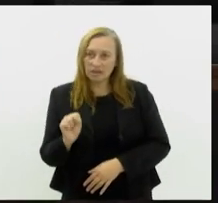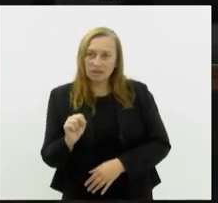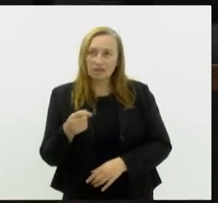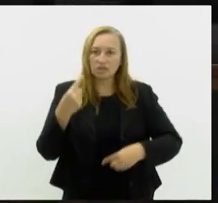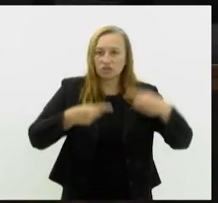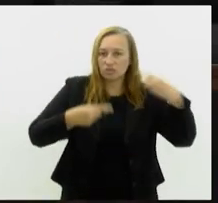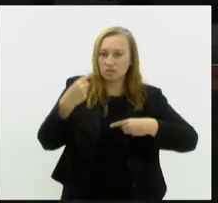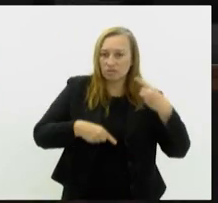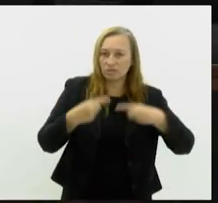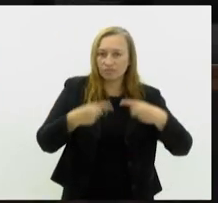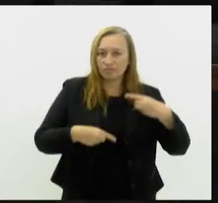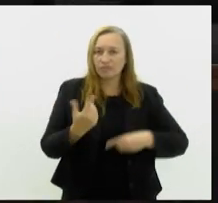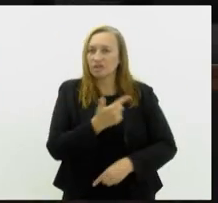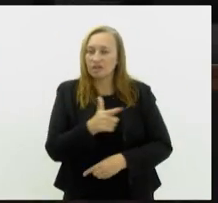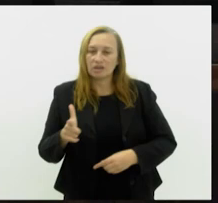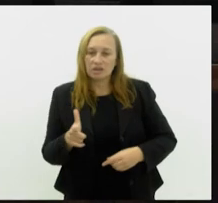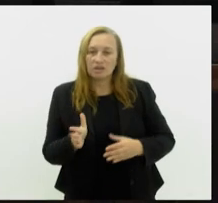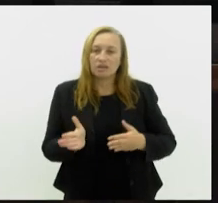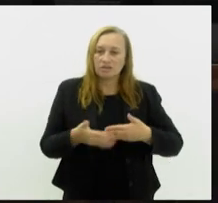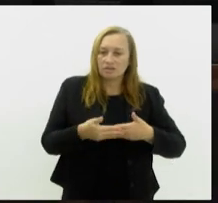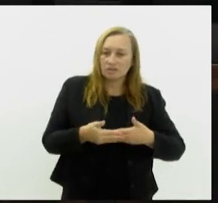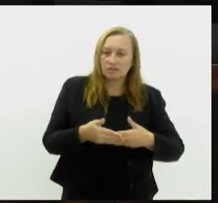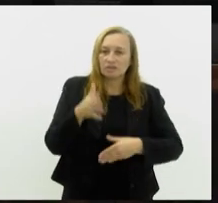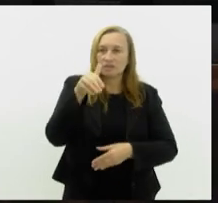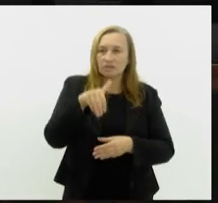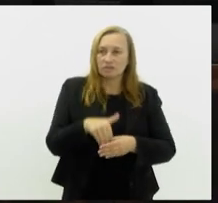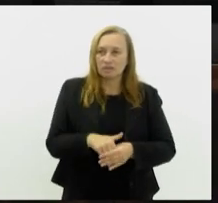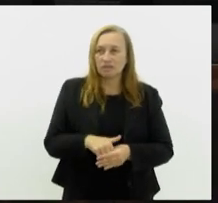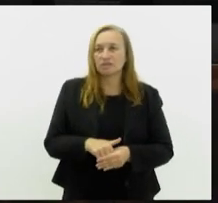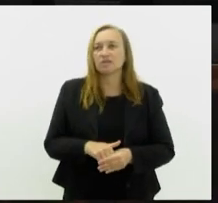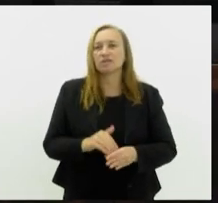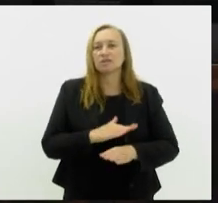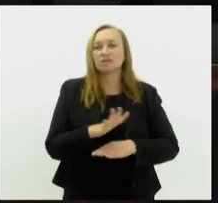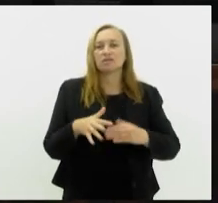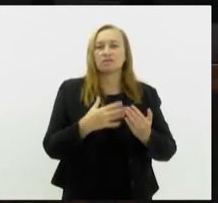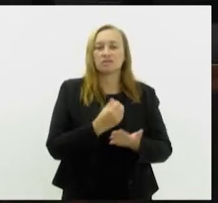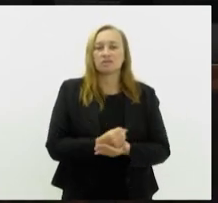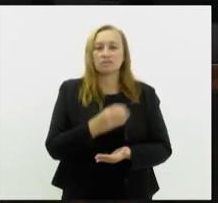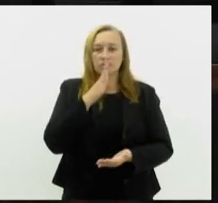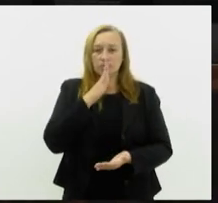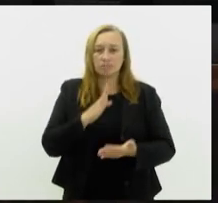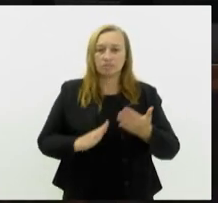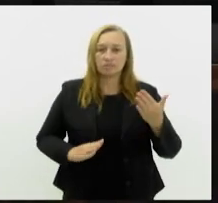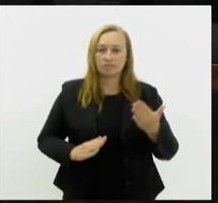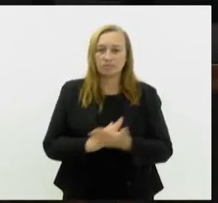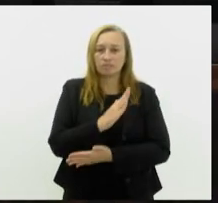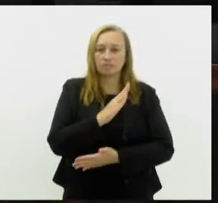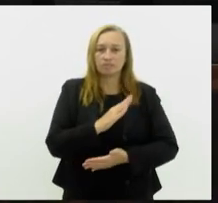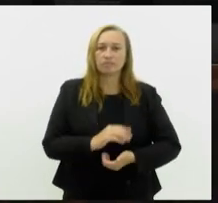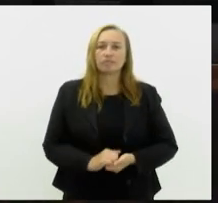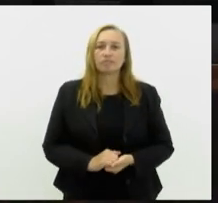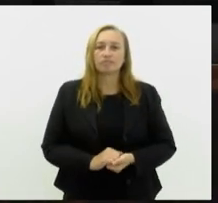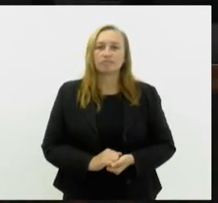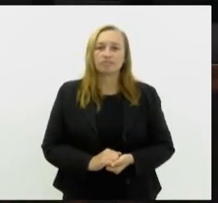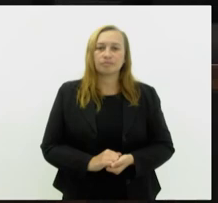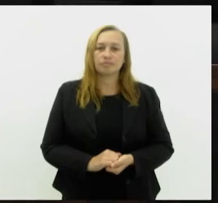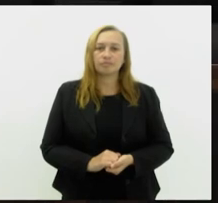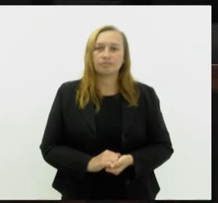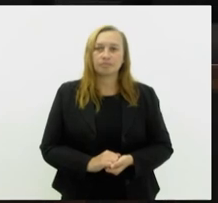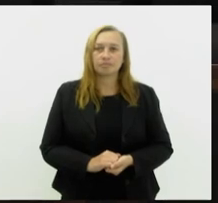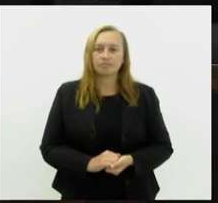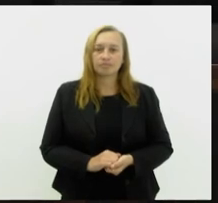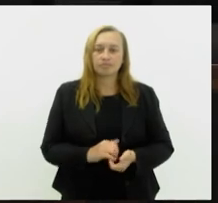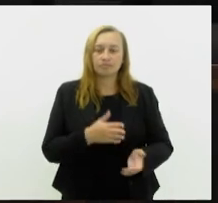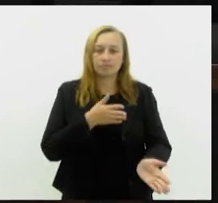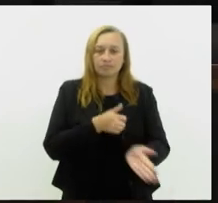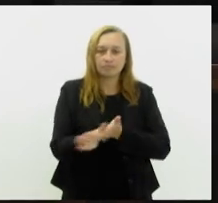discussão, não havendo quem queira discutir, encerrada a discussão. Em votação, os senhores que aprovam permaneçam como estão. Aprovado,